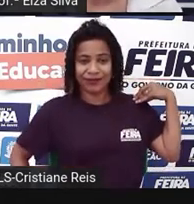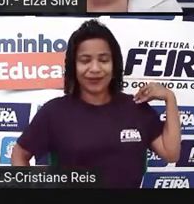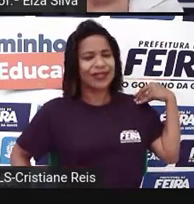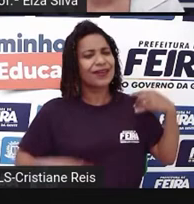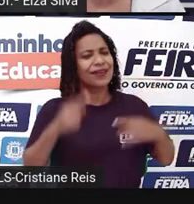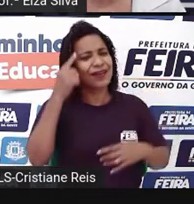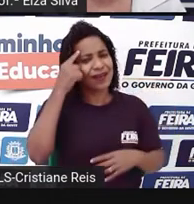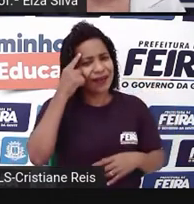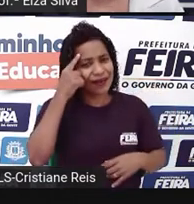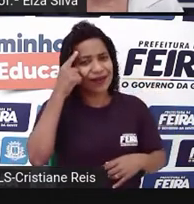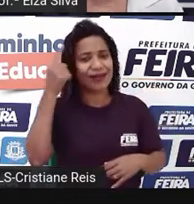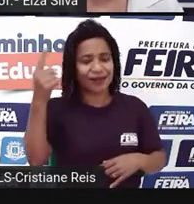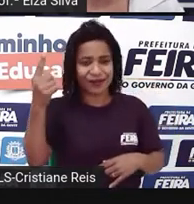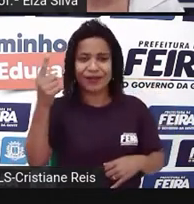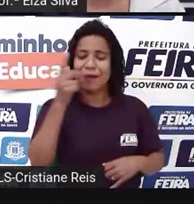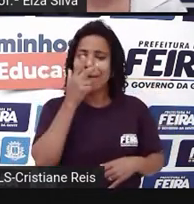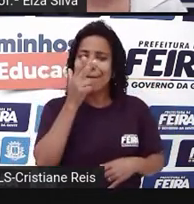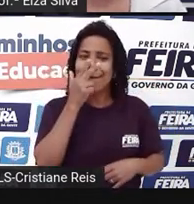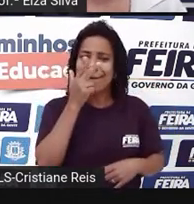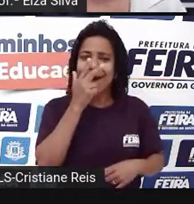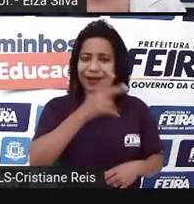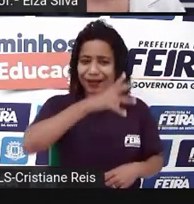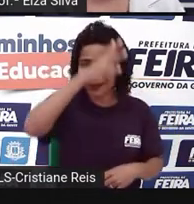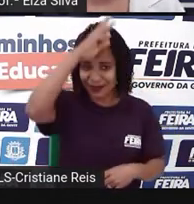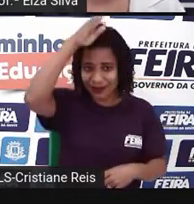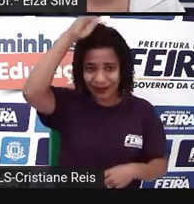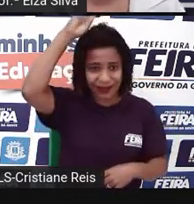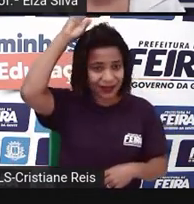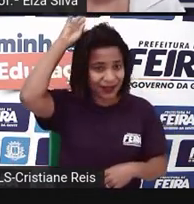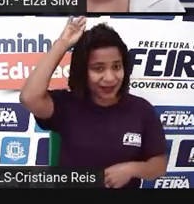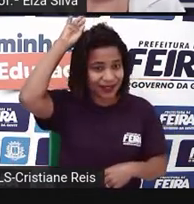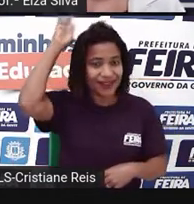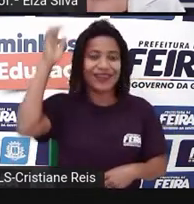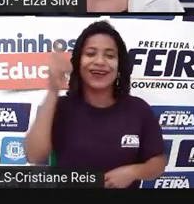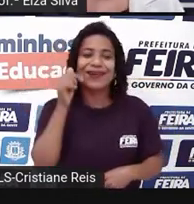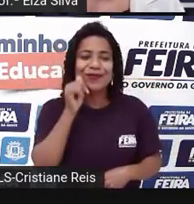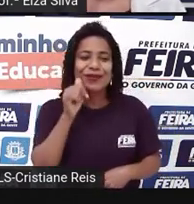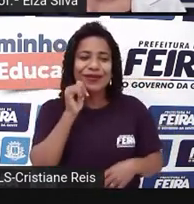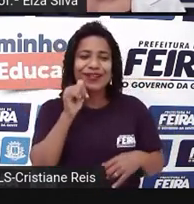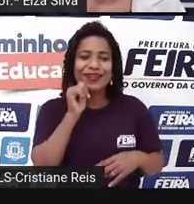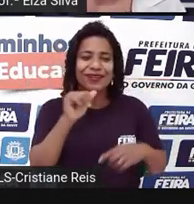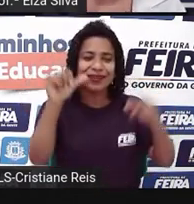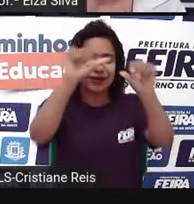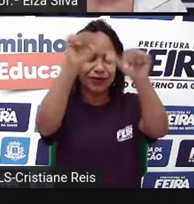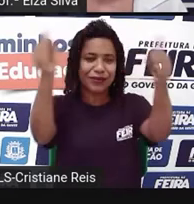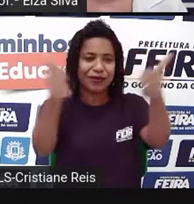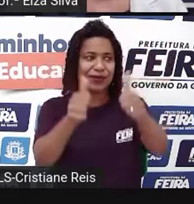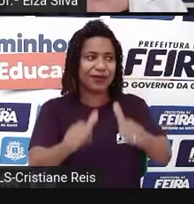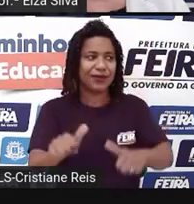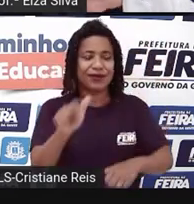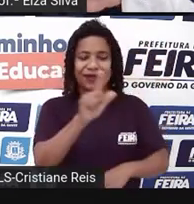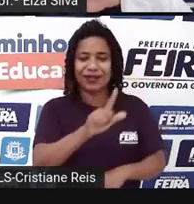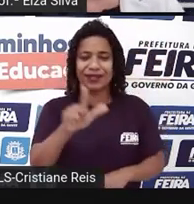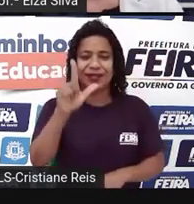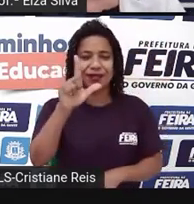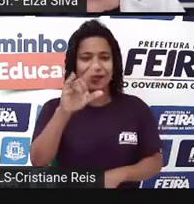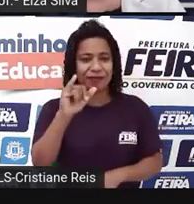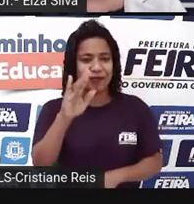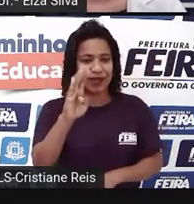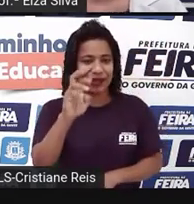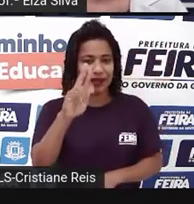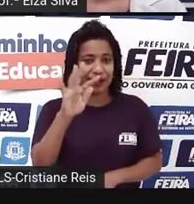lembra uma deusa romana chamada Libertas. E ela carrega uma tocha e uma tabuleta,